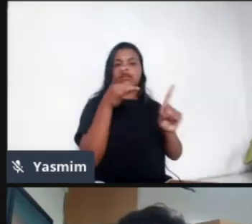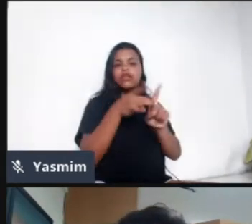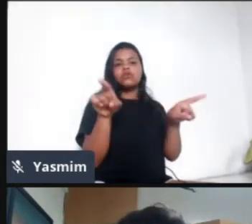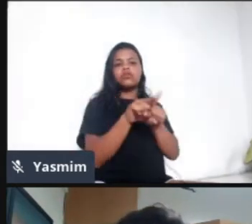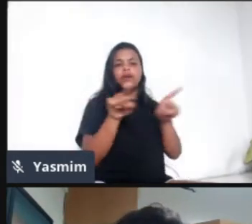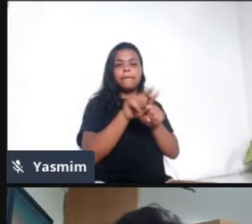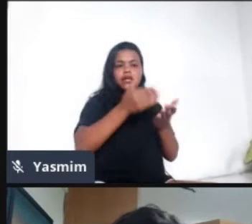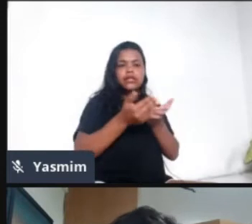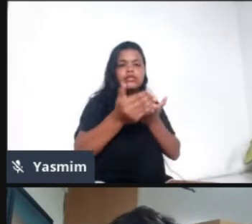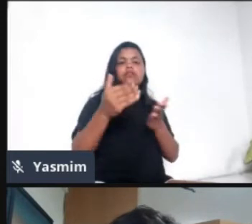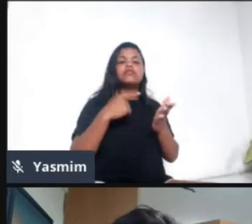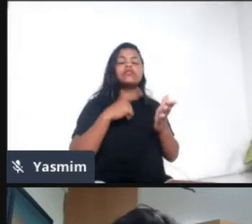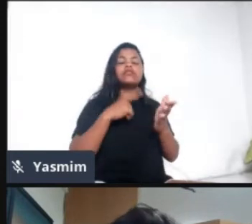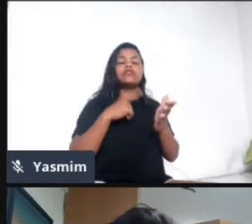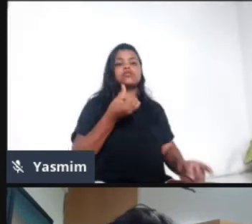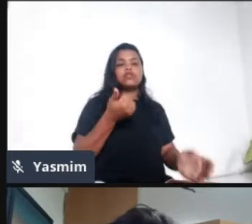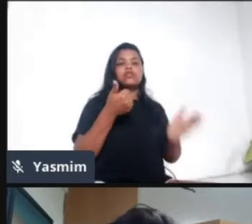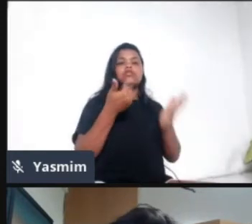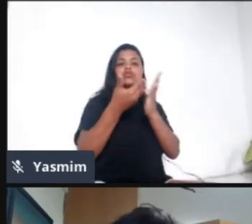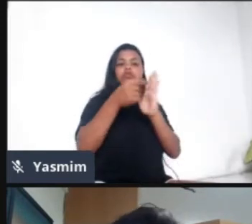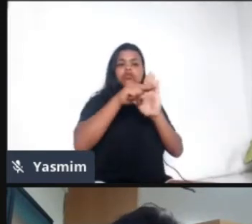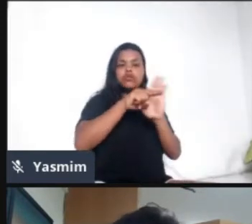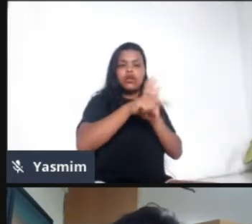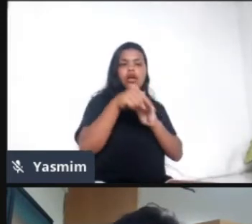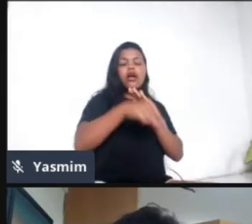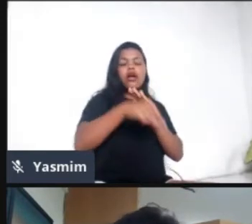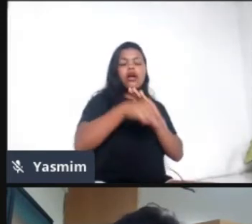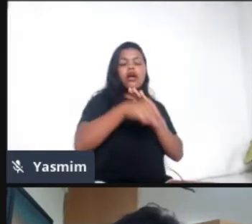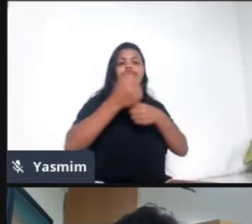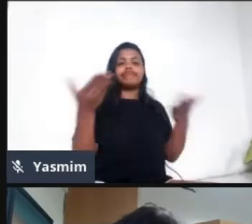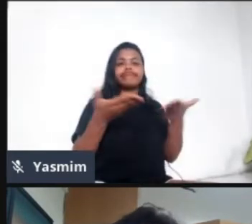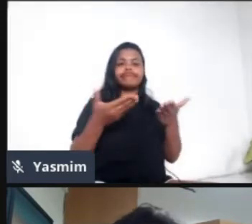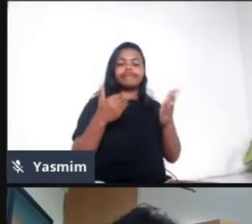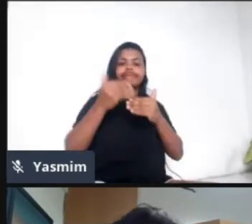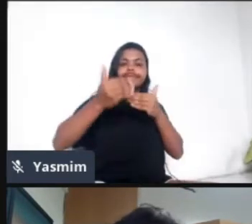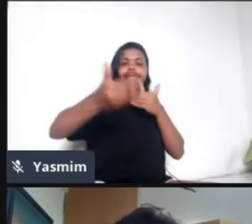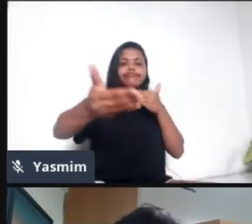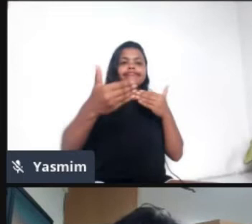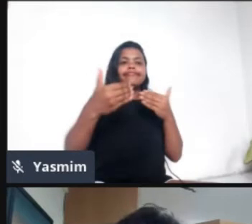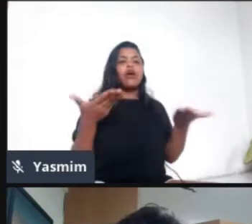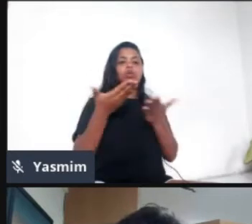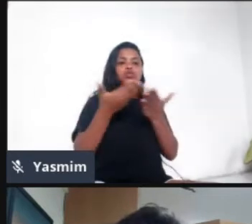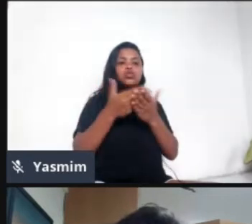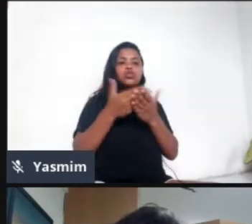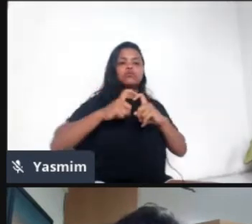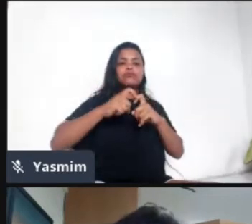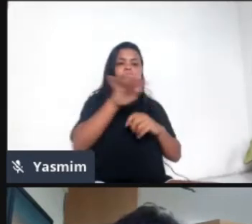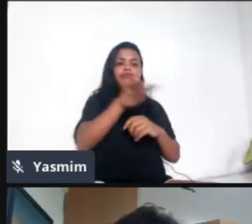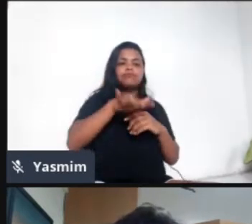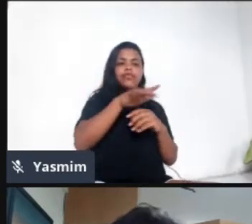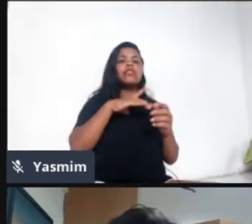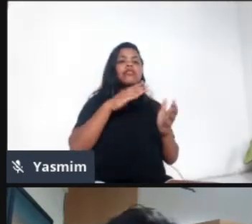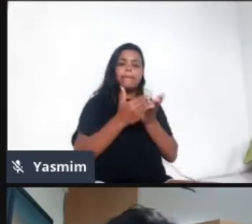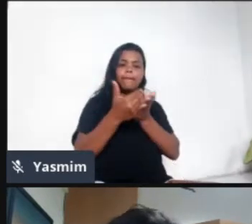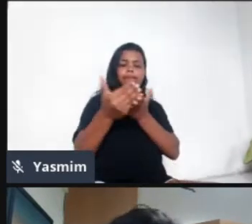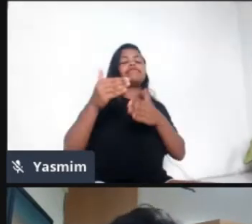em andamento, estudos clínicos, ensaios clínicos, mas a sua grande maioria ainda na sua fase inicial, nada muito